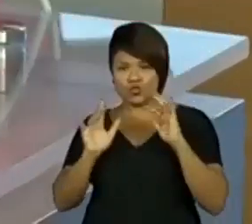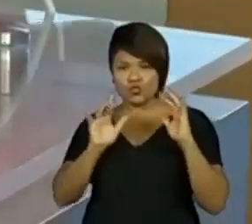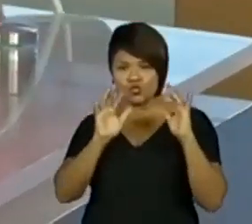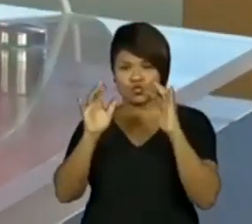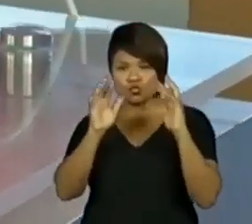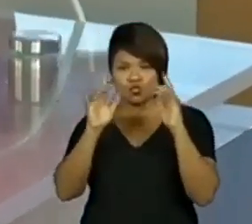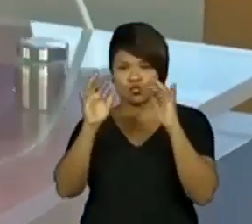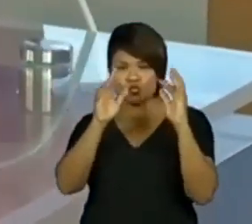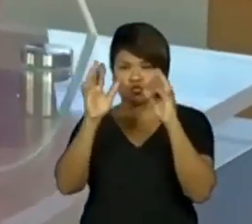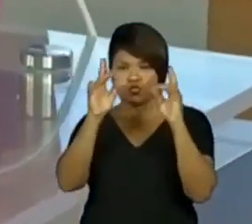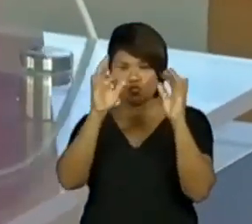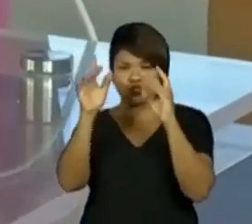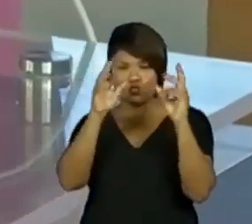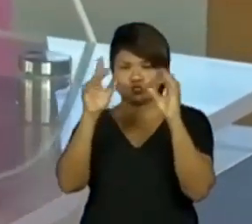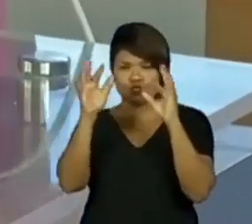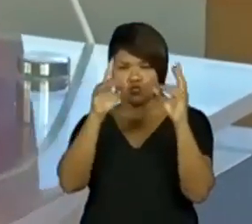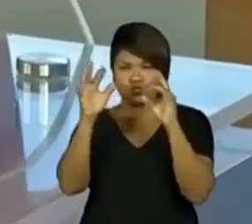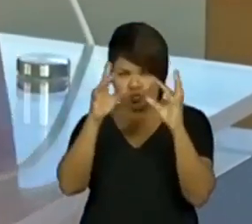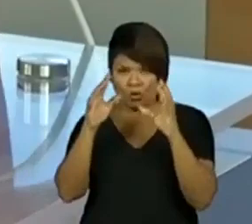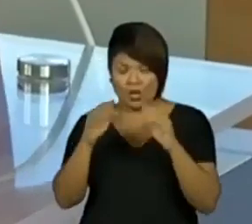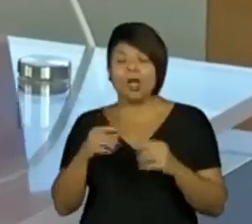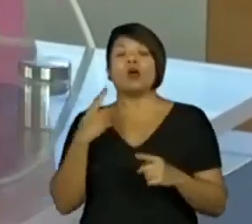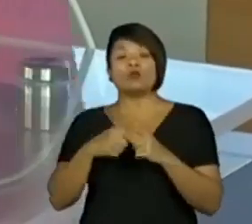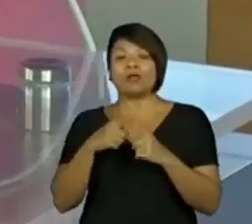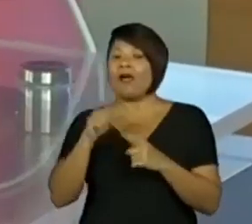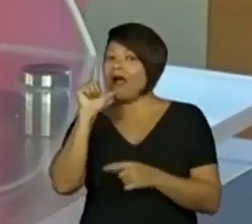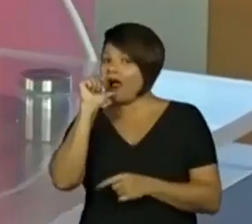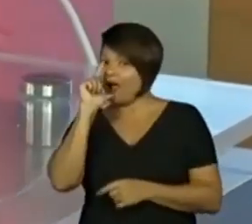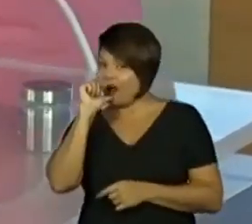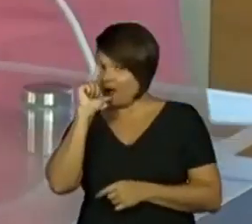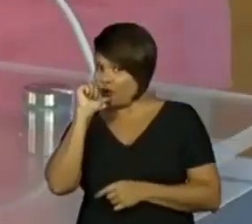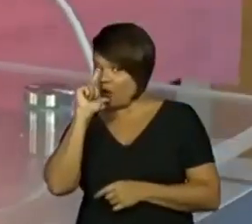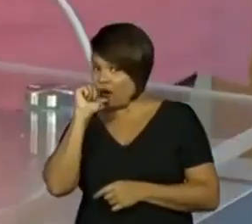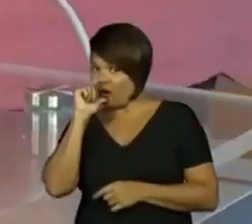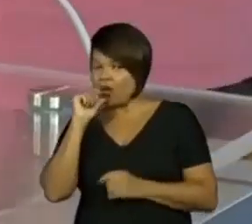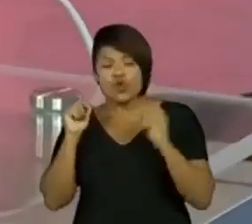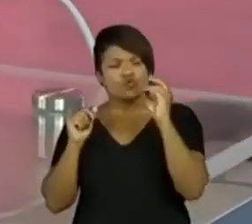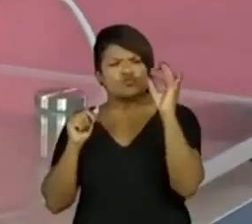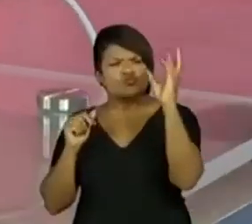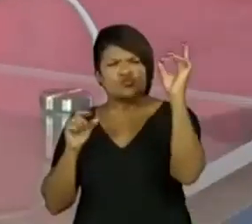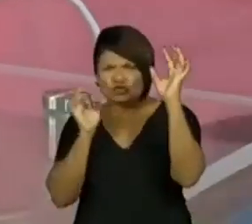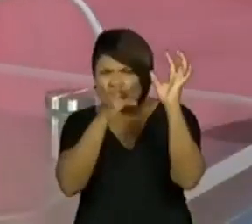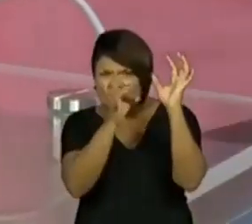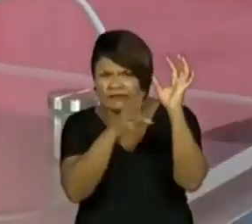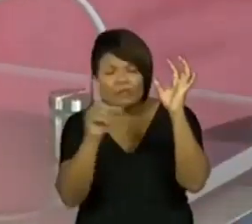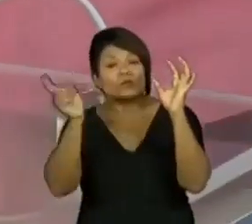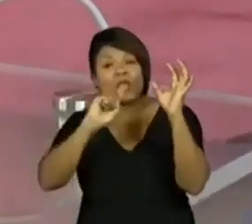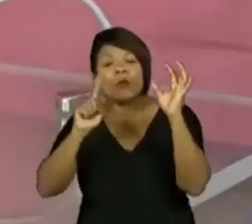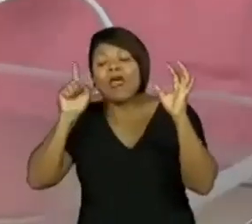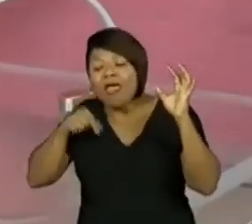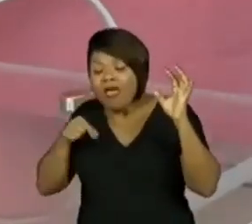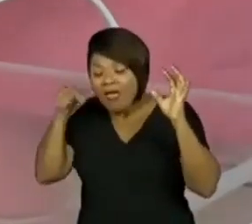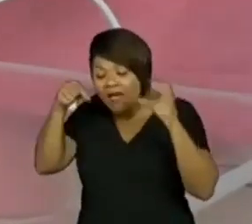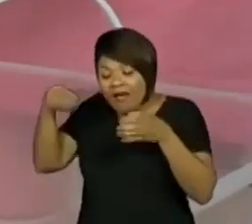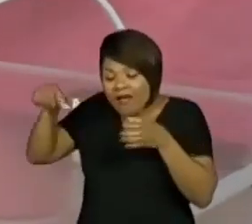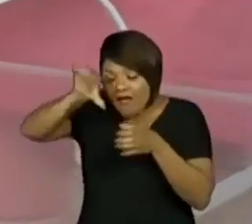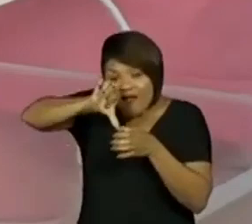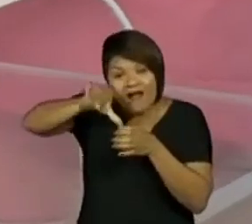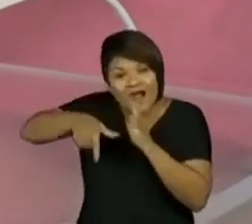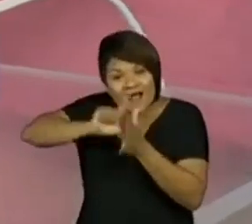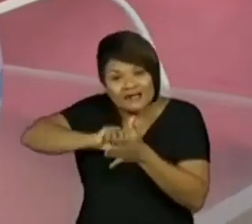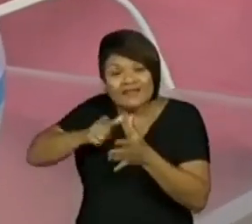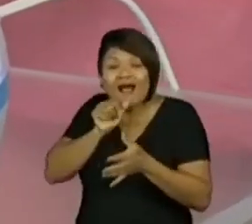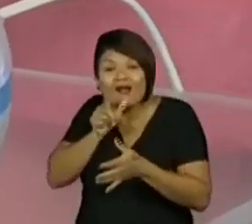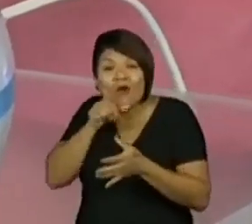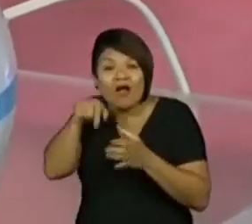Então vejam que a água no estado líquido está sofrendo uma transformação e